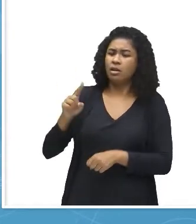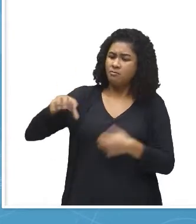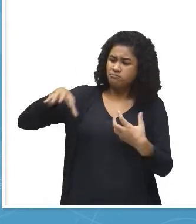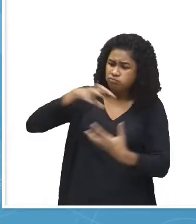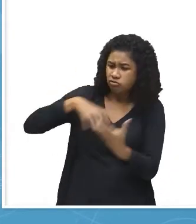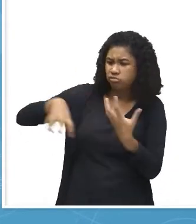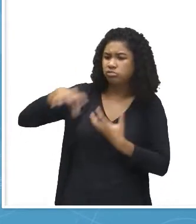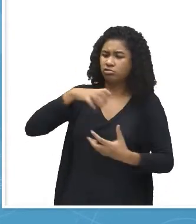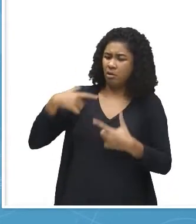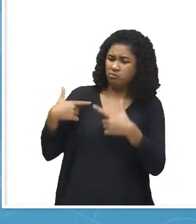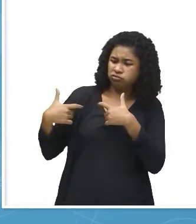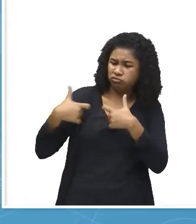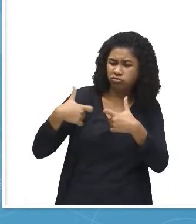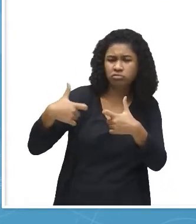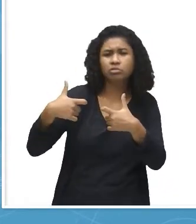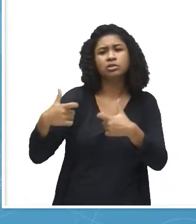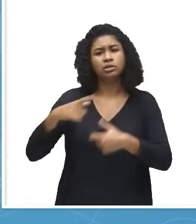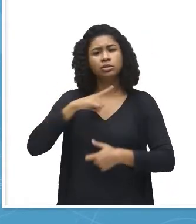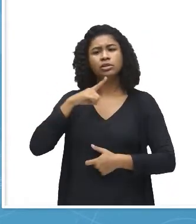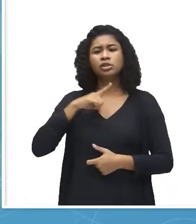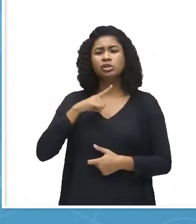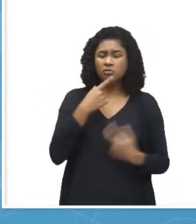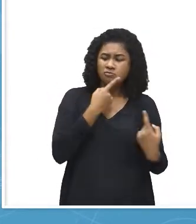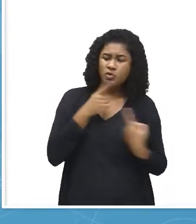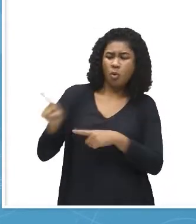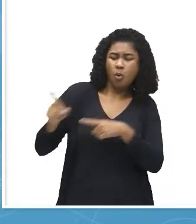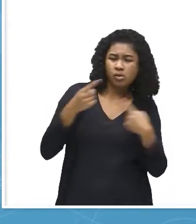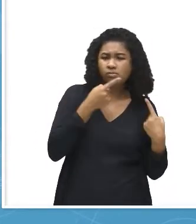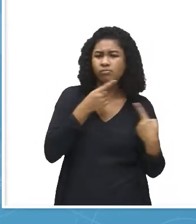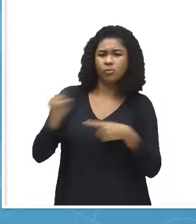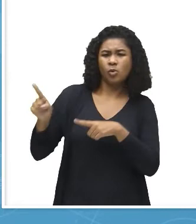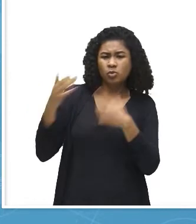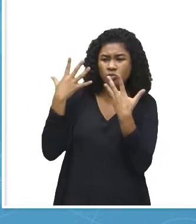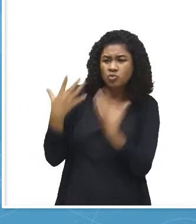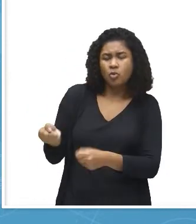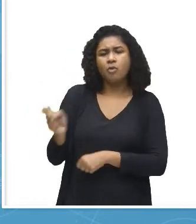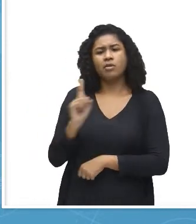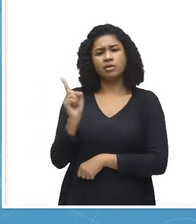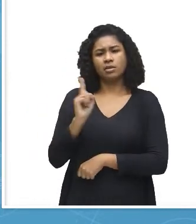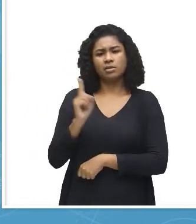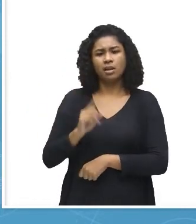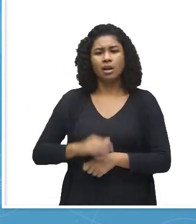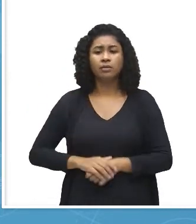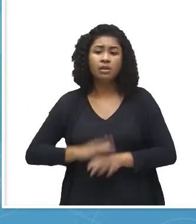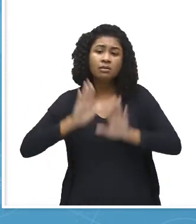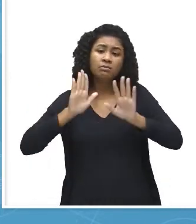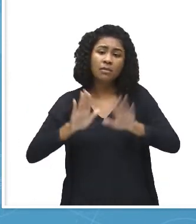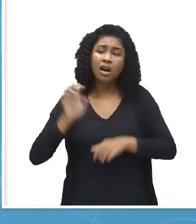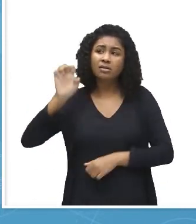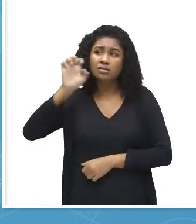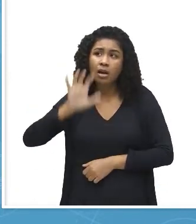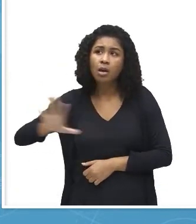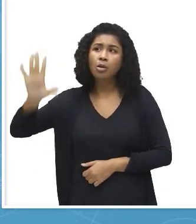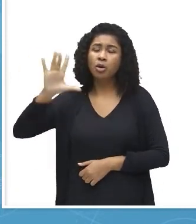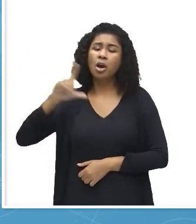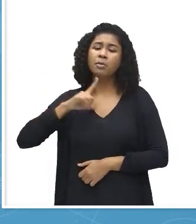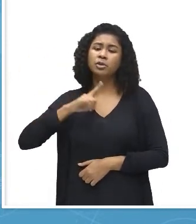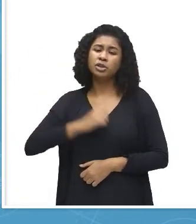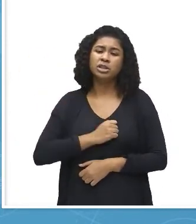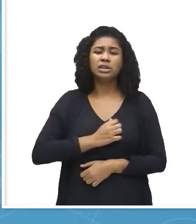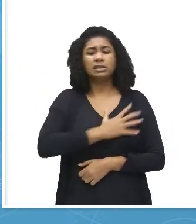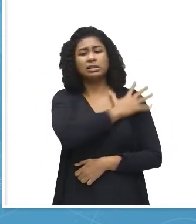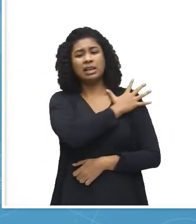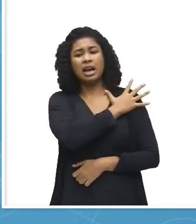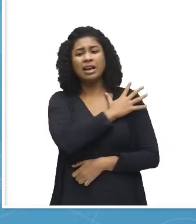com o seu explorador, digamos assim, mas pelo poderio militar europeu não eram páreo